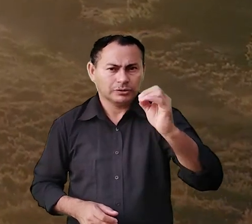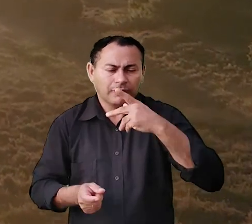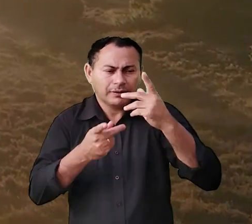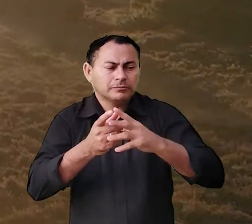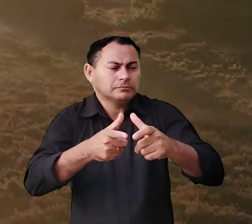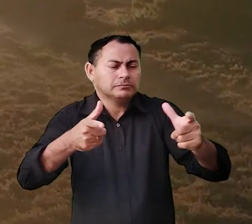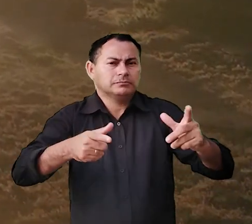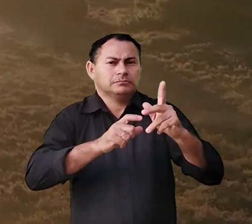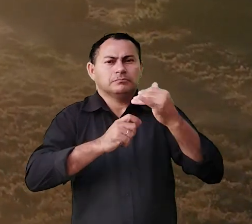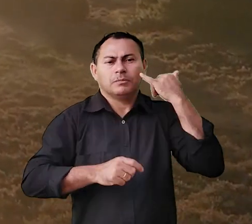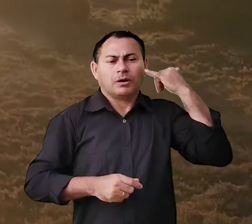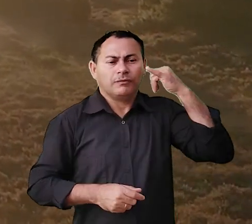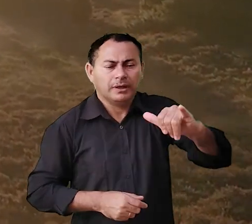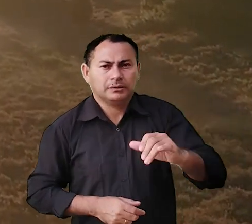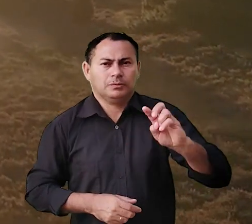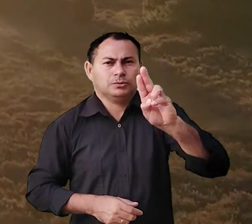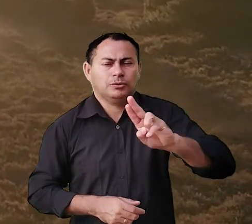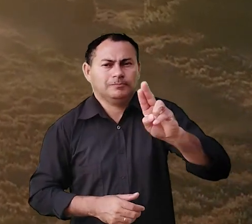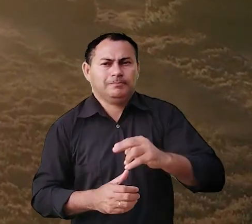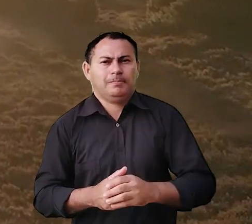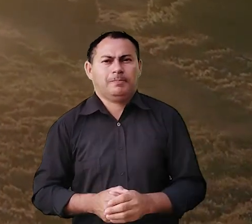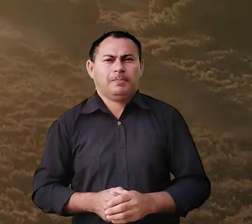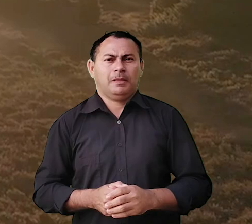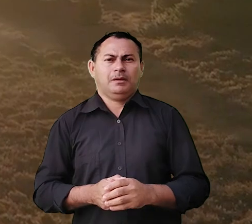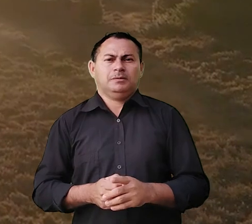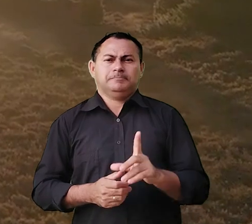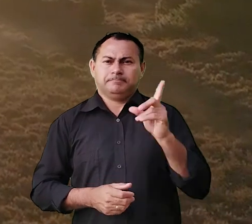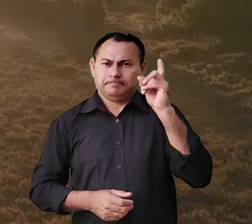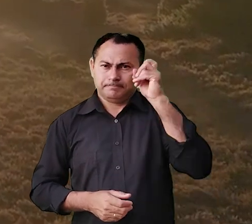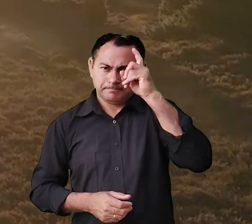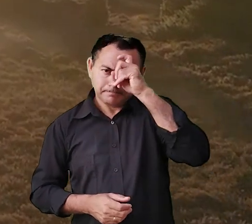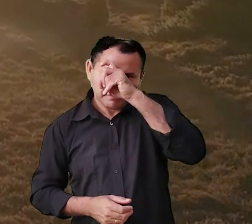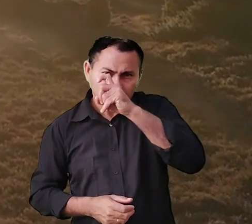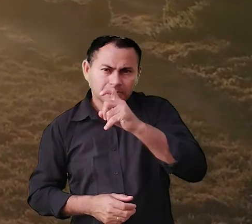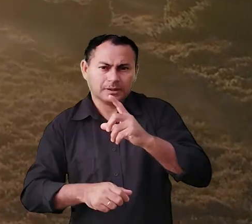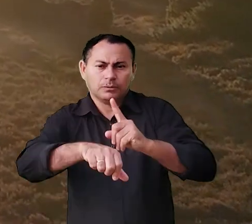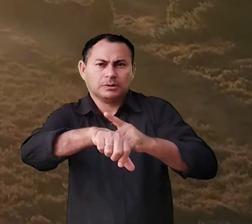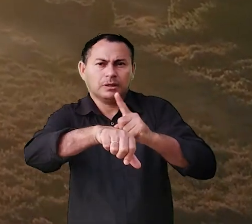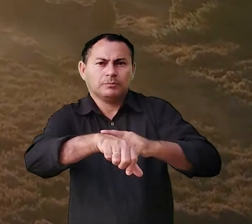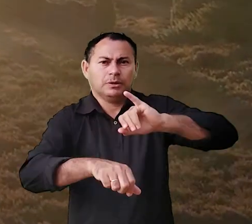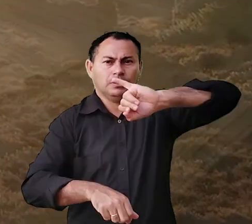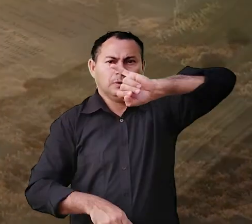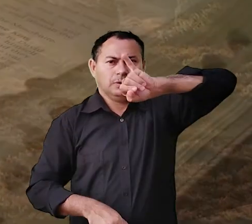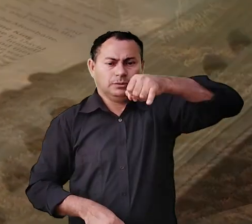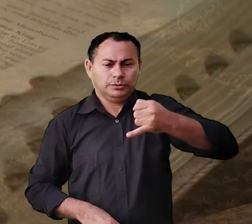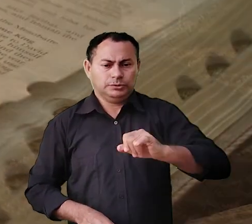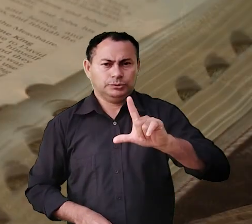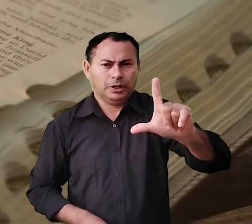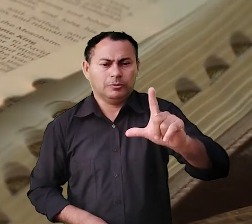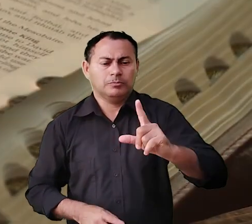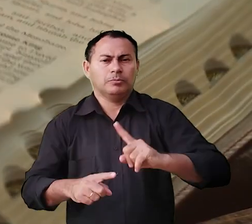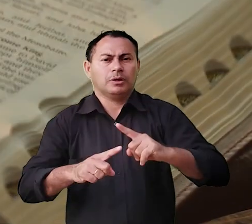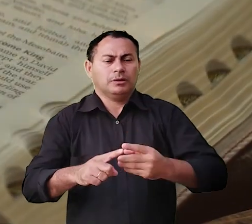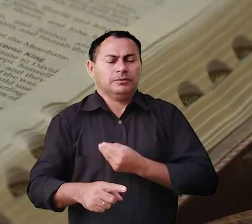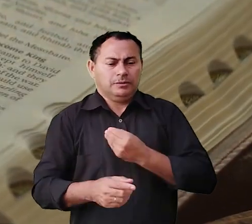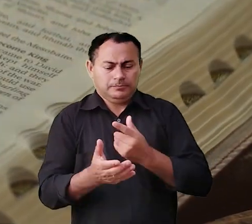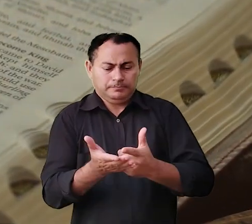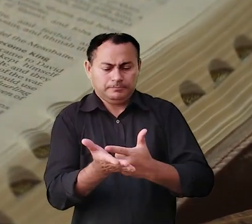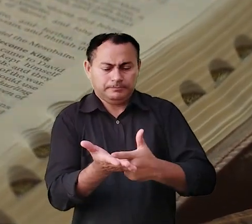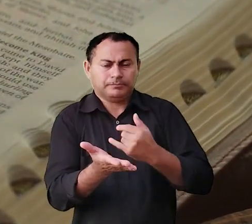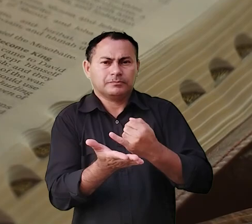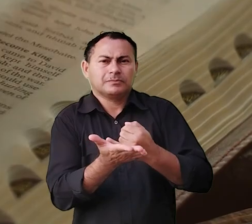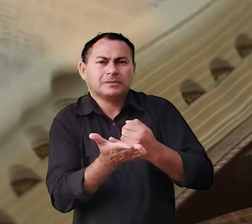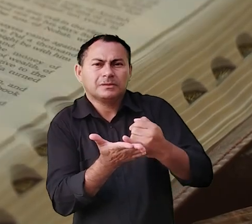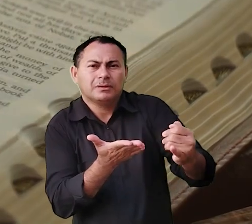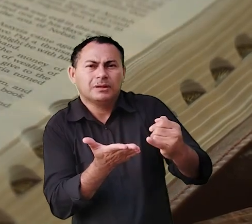mesma expressão que grande parte dos profetas usou. É difícil definir a época em que Joel viveu, porque no início do seu